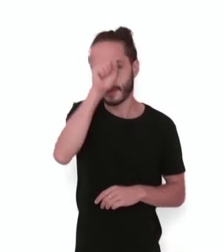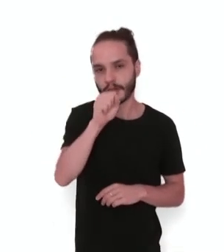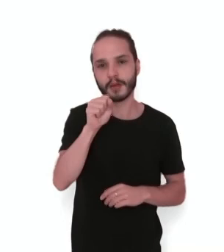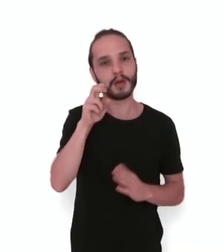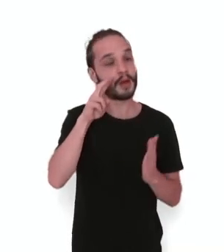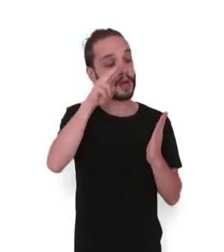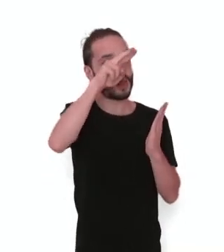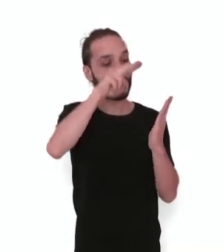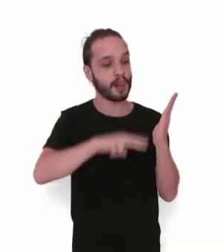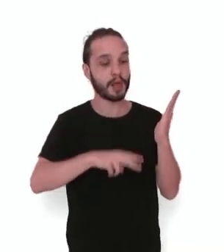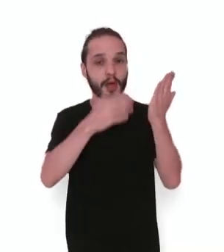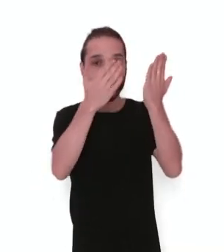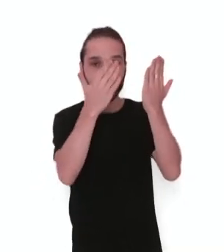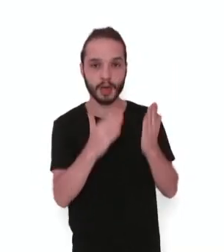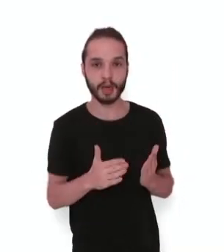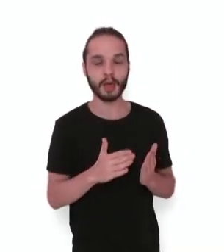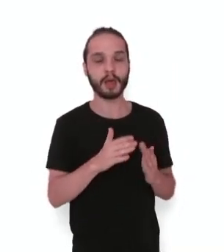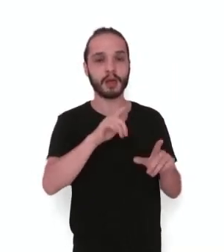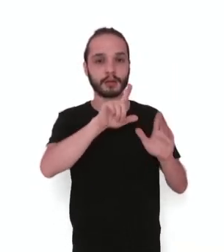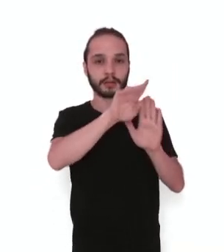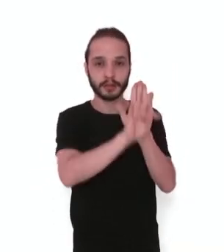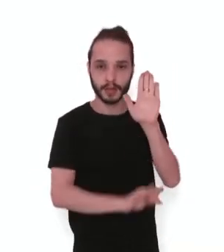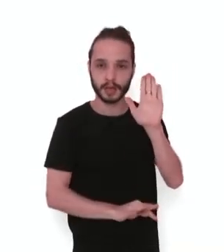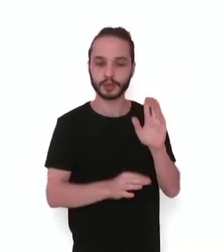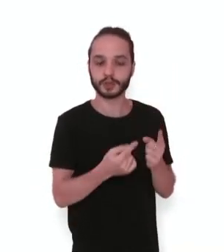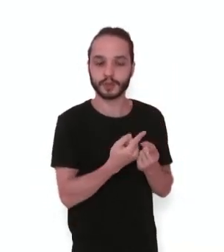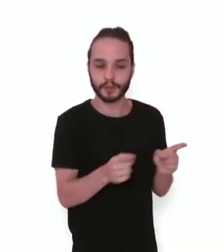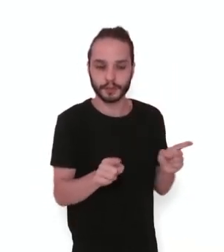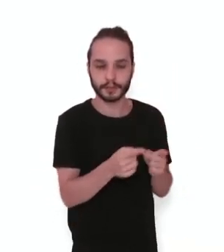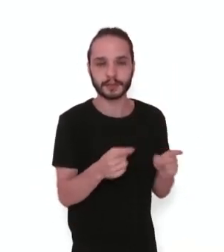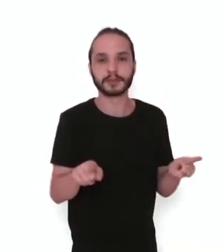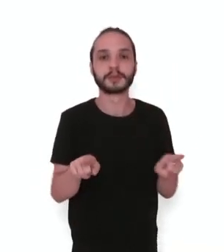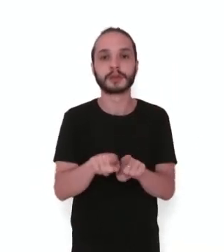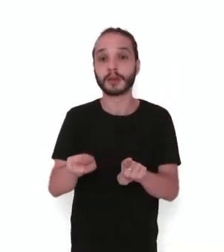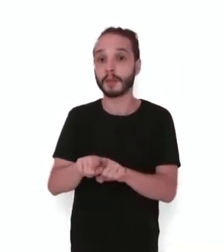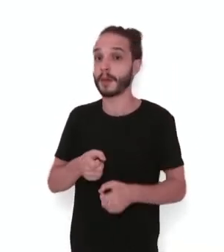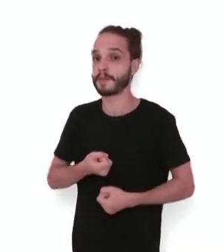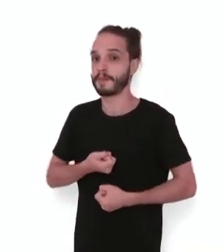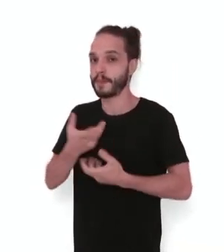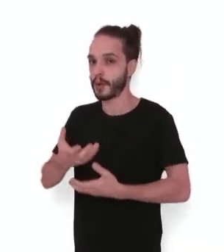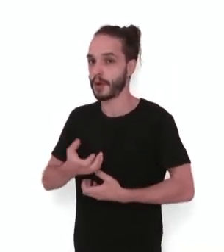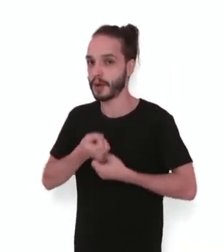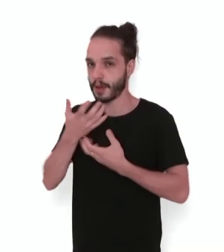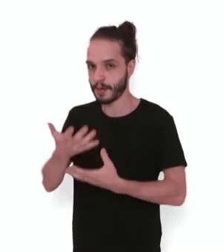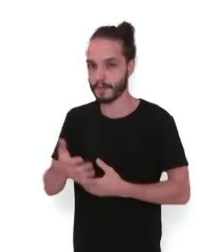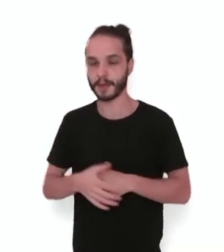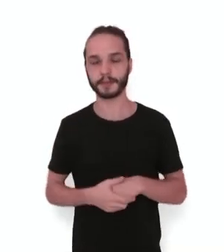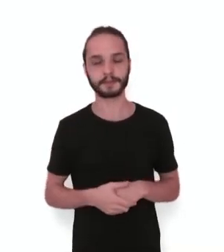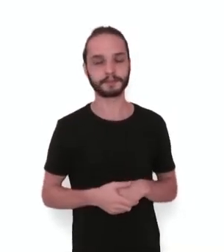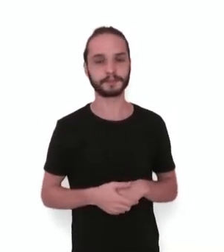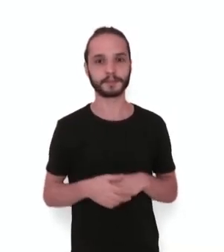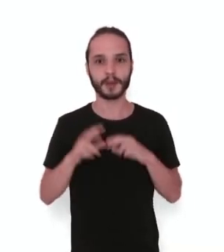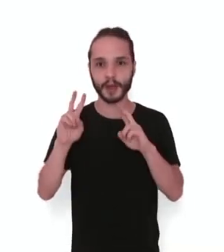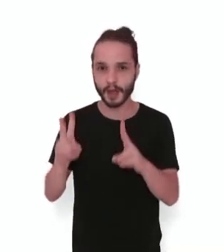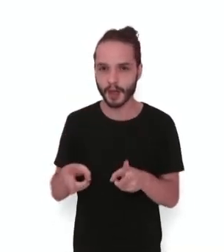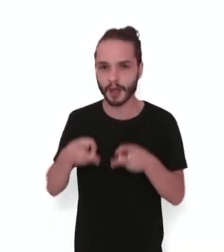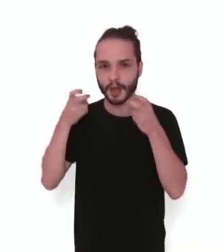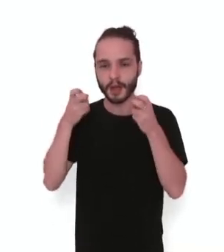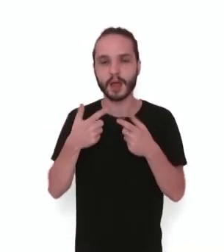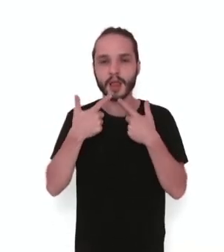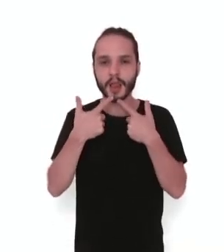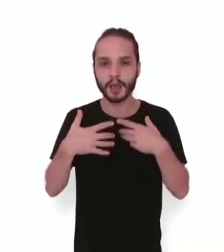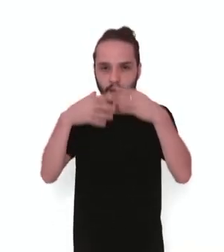letra de música do cantor Gonzaguinha e um poema do escritor Casimiro de Abreu. Reconhecemos a linguagem